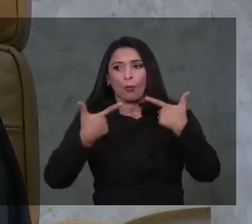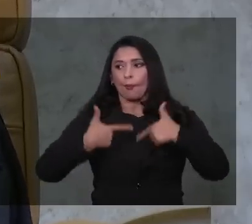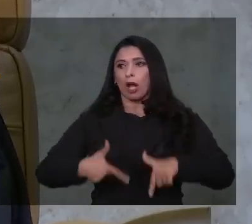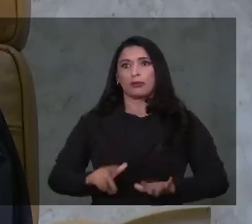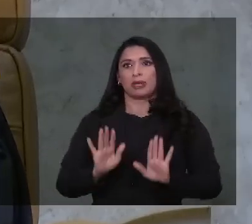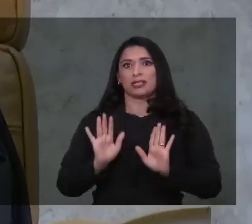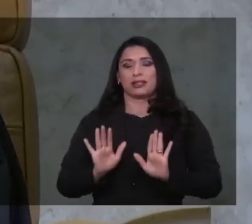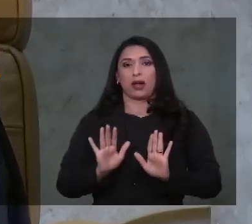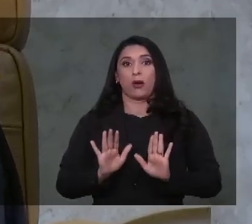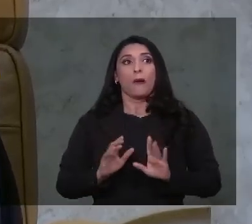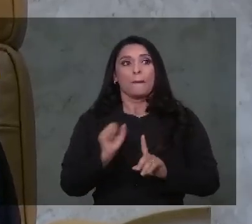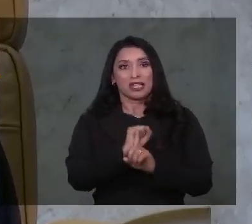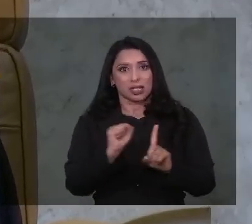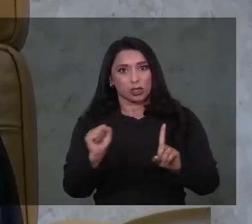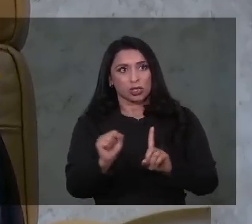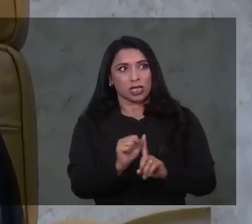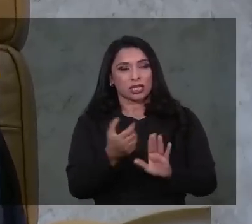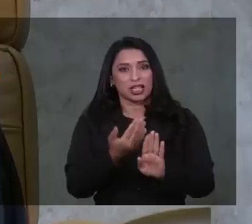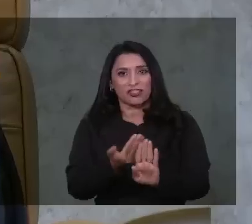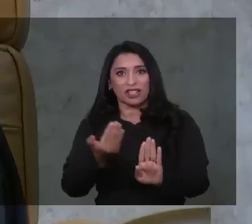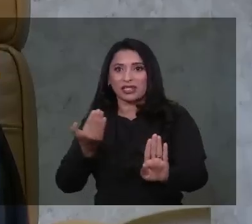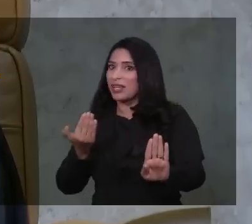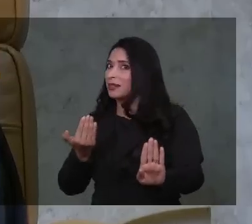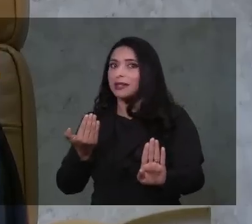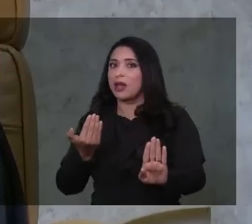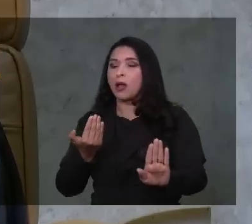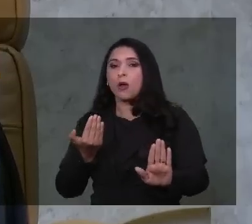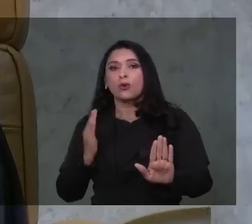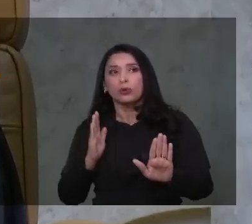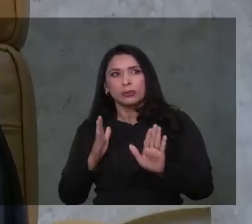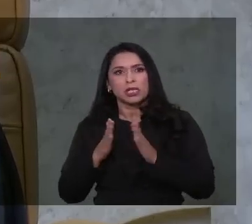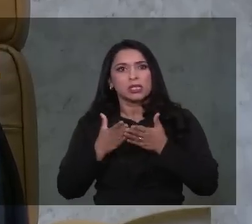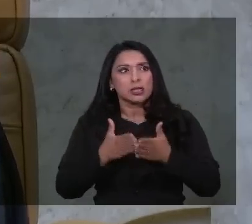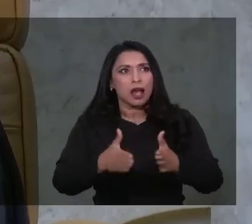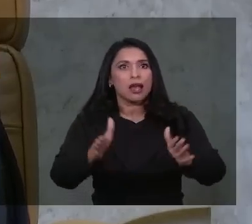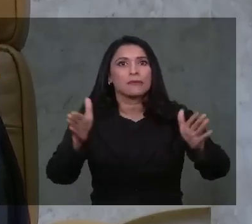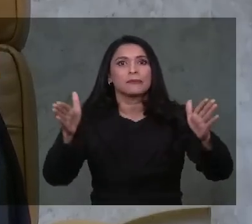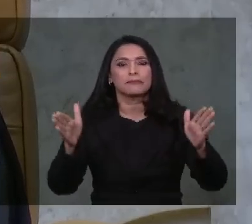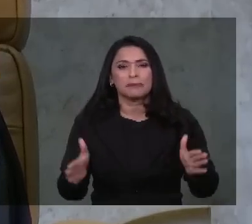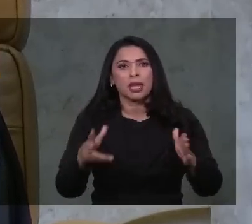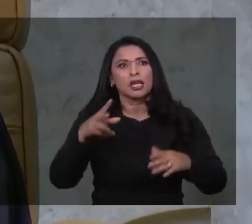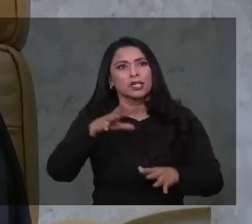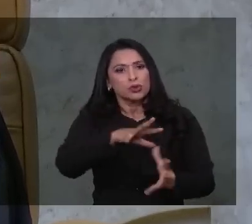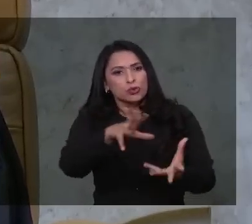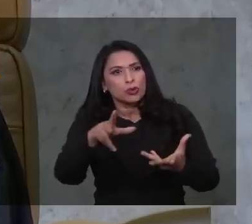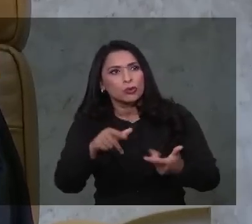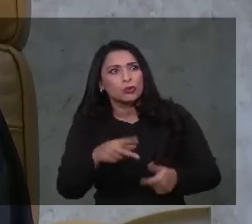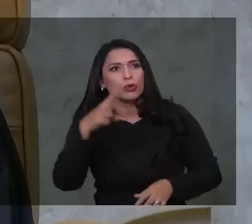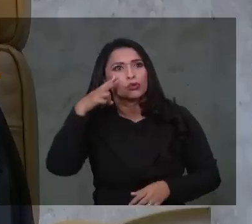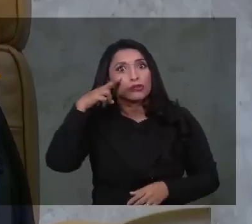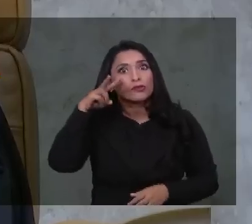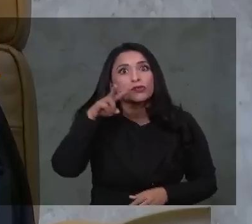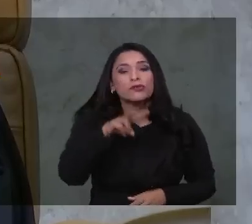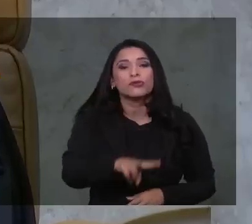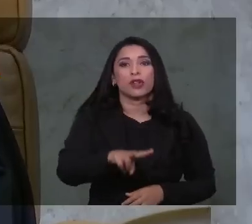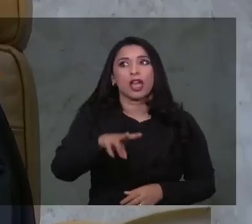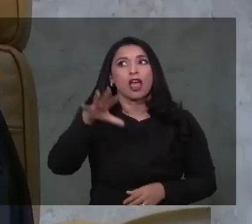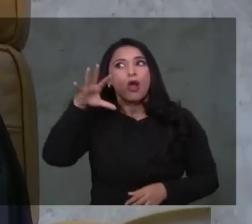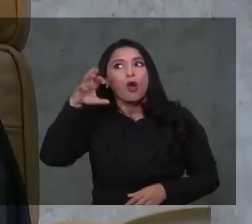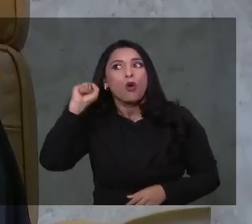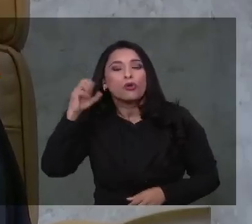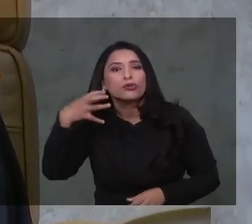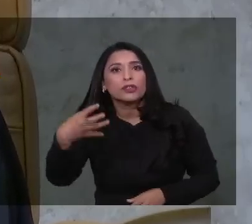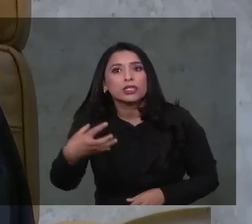da sociedade. Precisamos estar abertos para o mundo, com olhos de ver, ouvidos de ouvir e coração